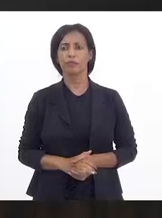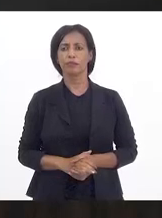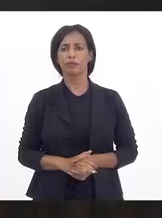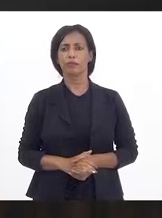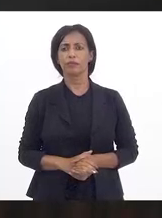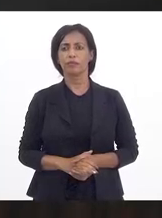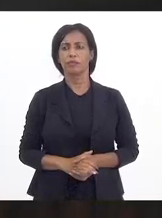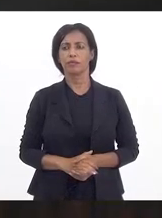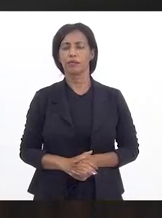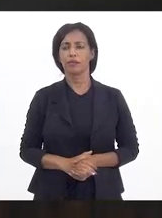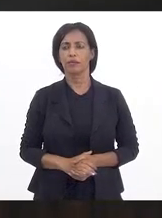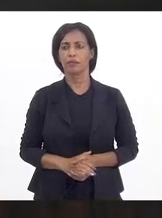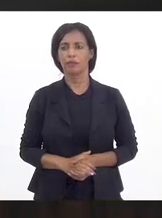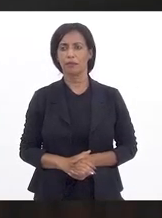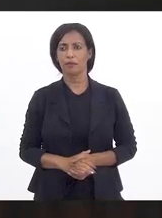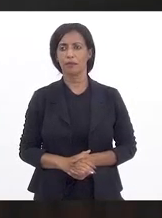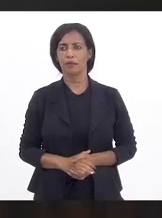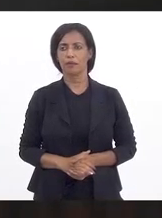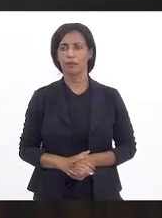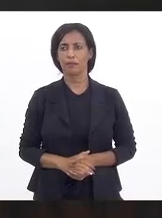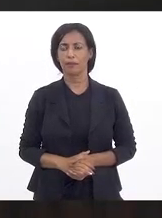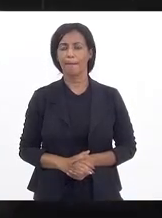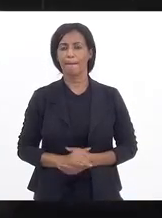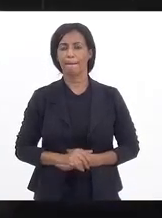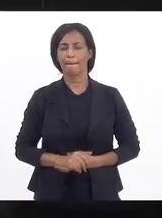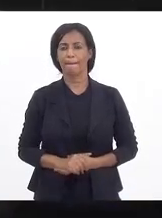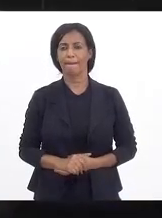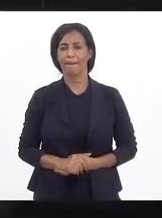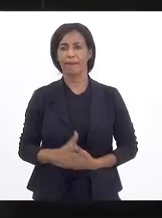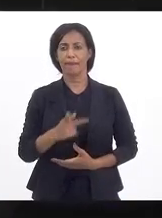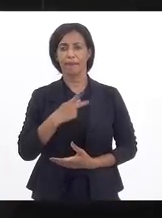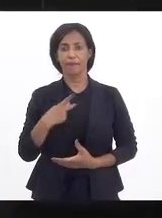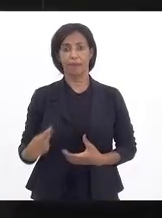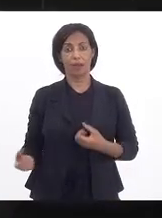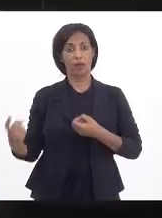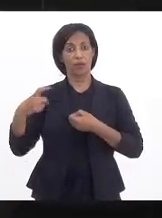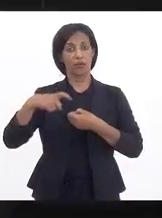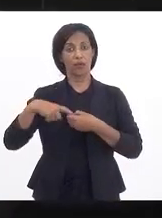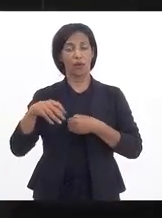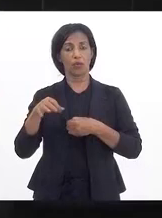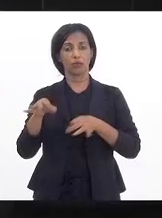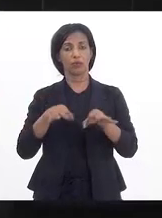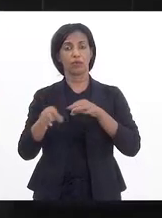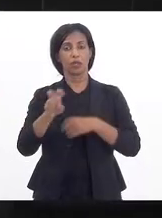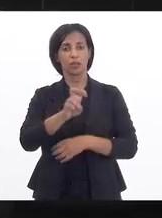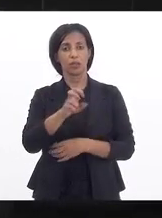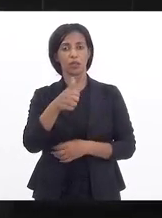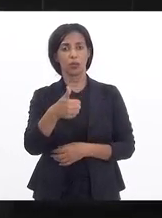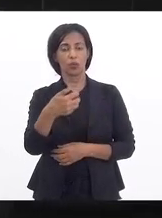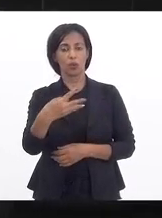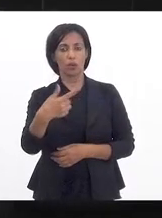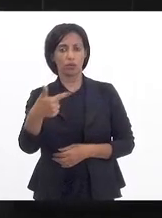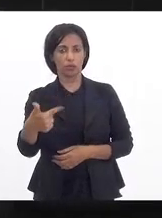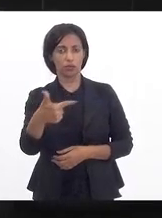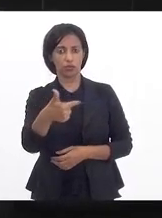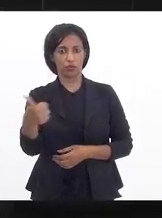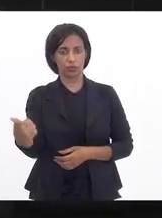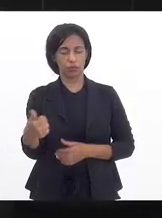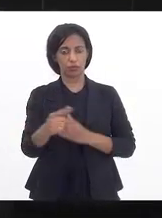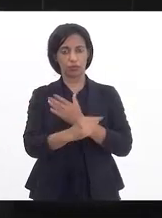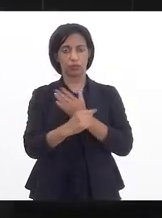E cadê o colchão a presidência retorna que o projeto 51420 21